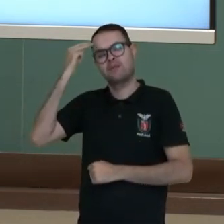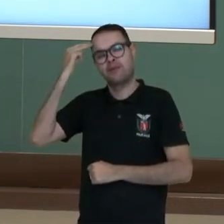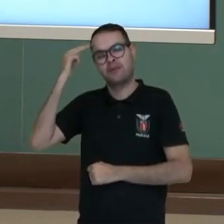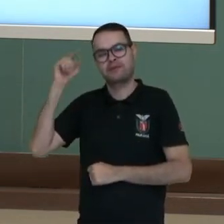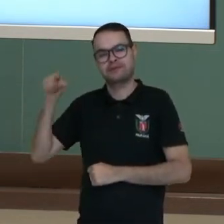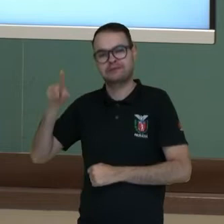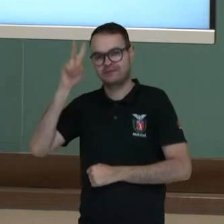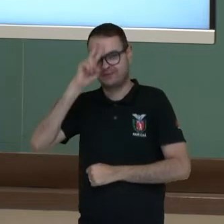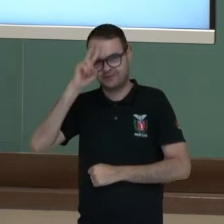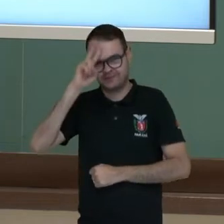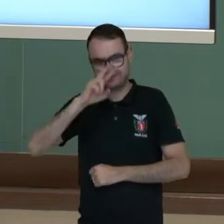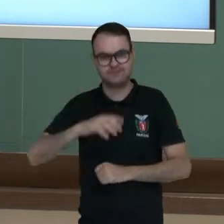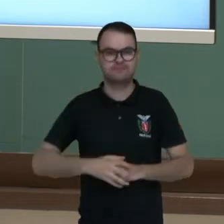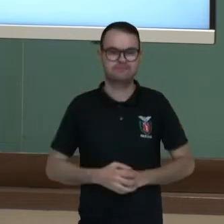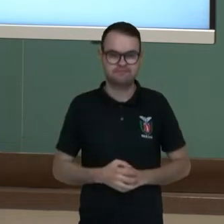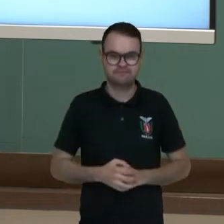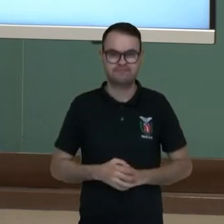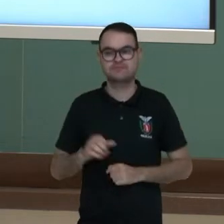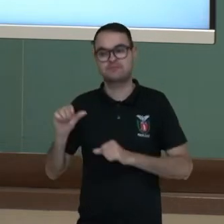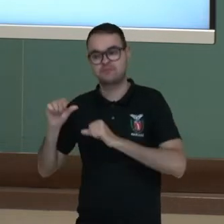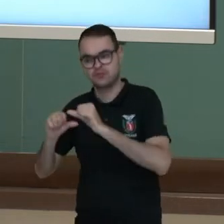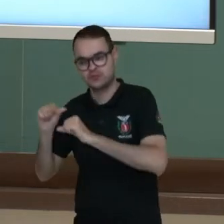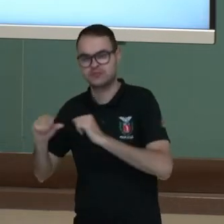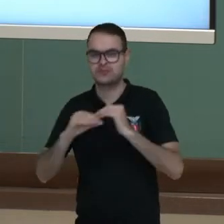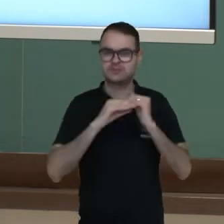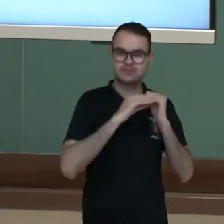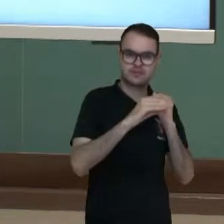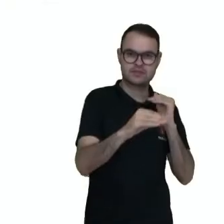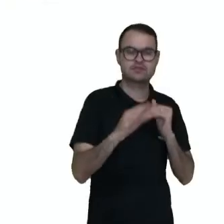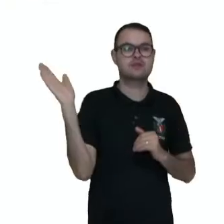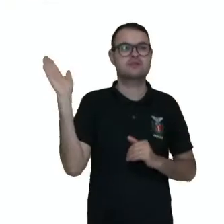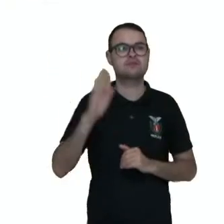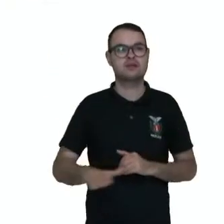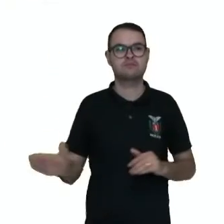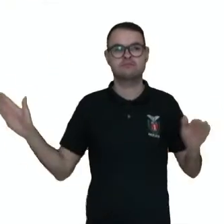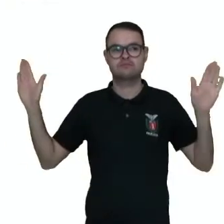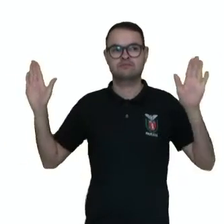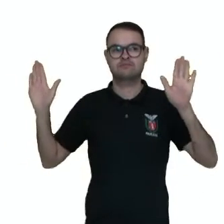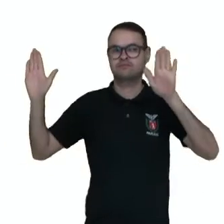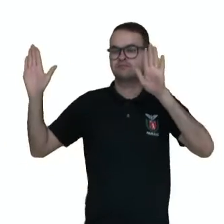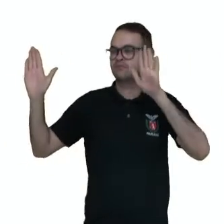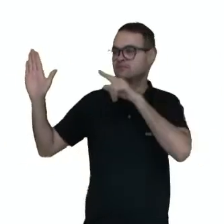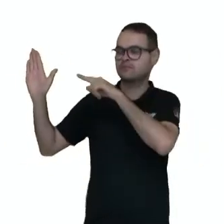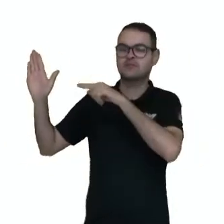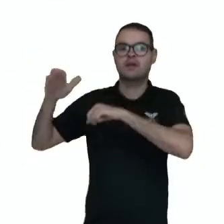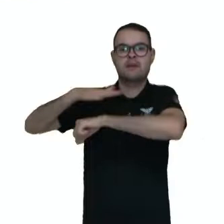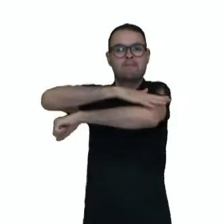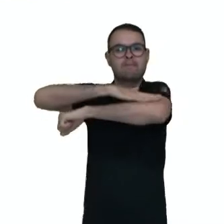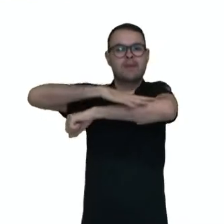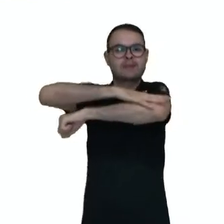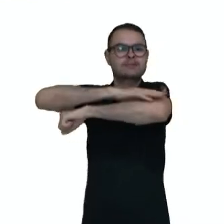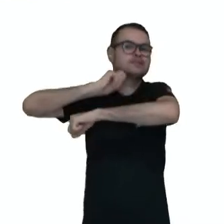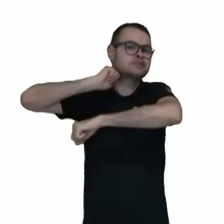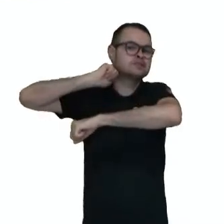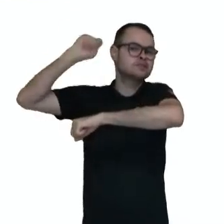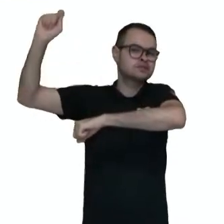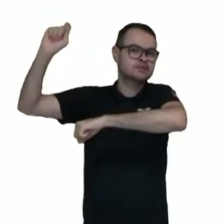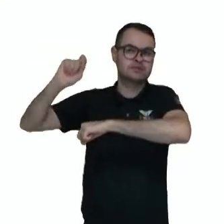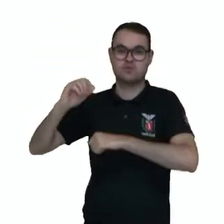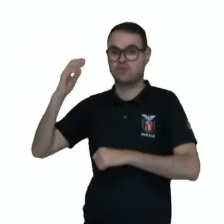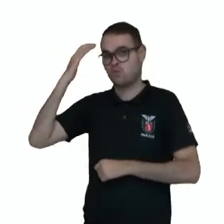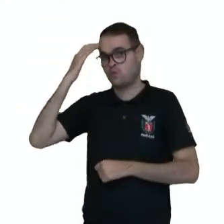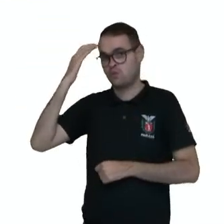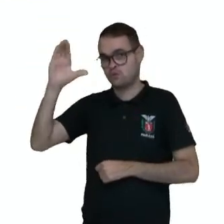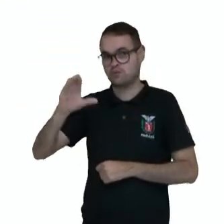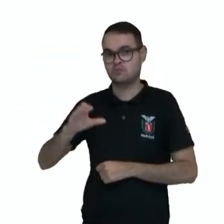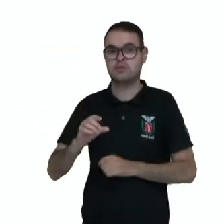história com as suas mudanças e permanências. Trago aqui, por exemplo, a Praça Tiradentes, em Curitiba, na